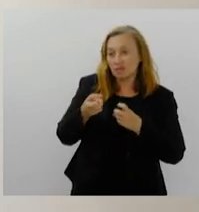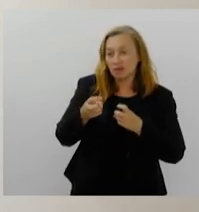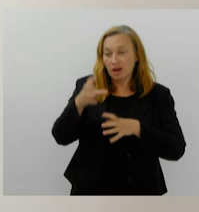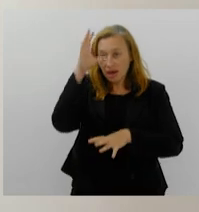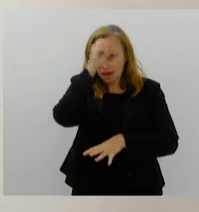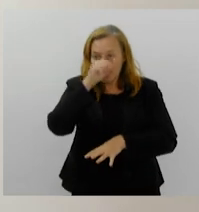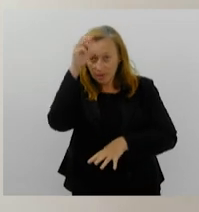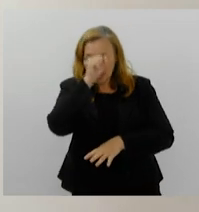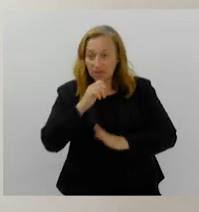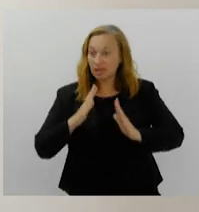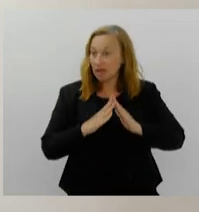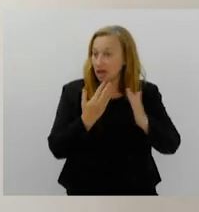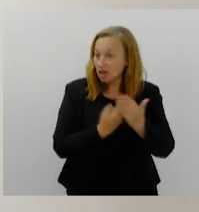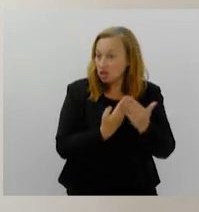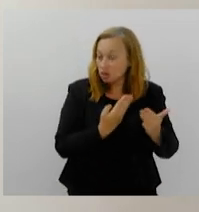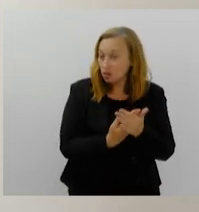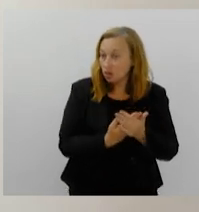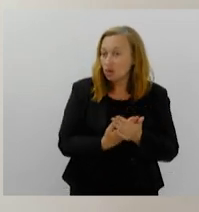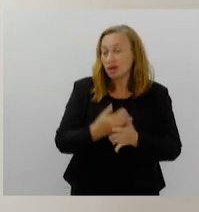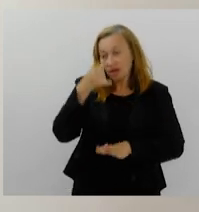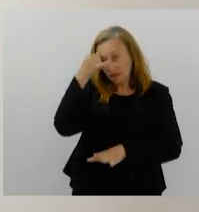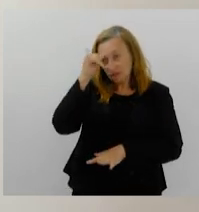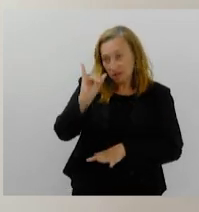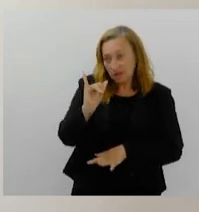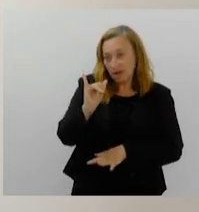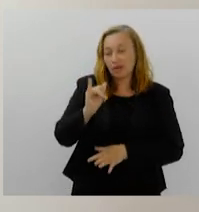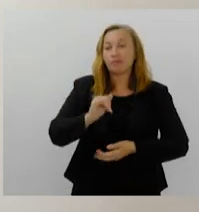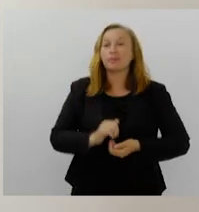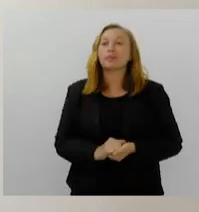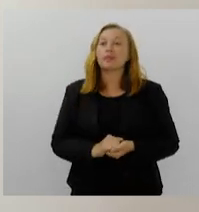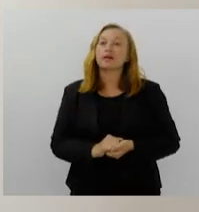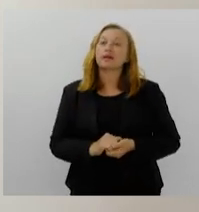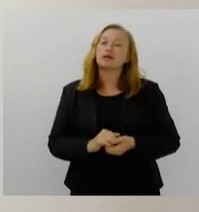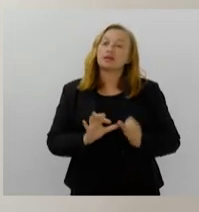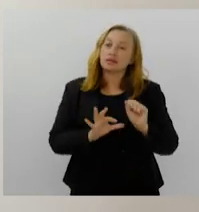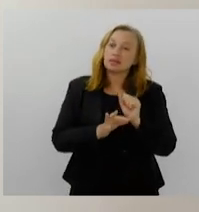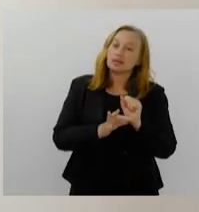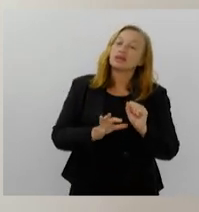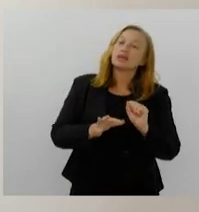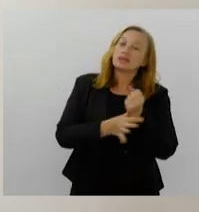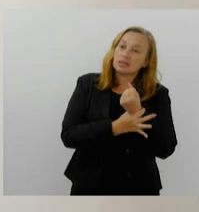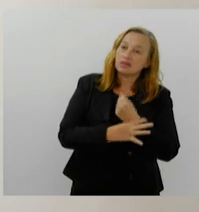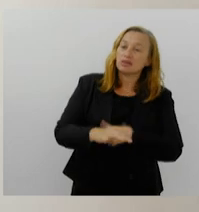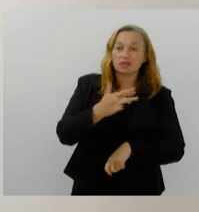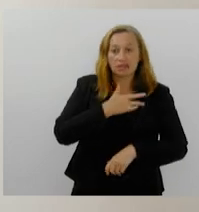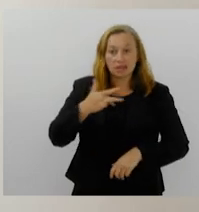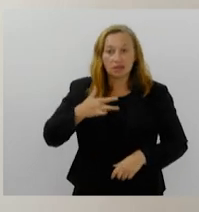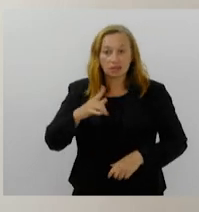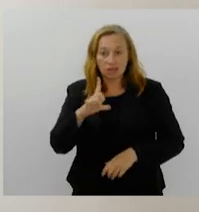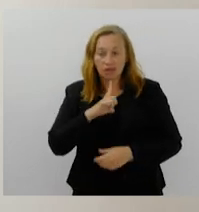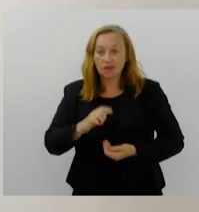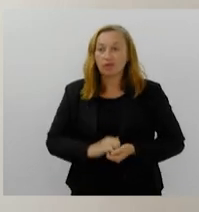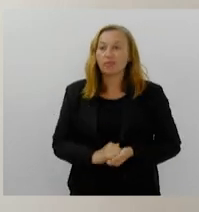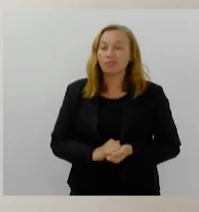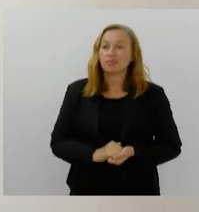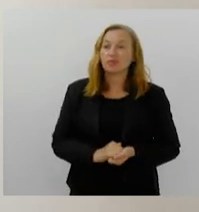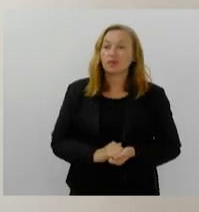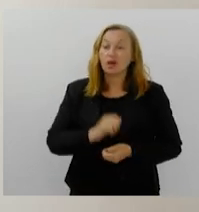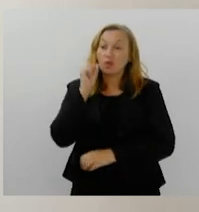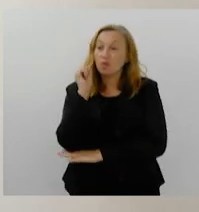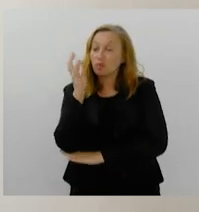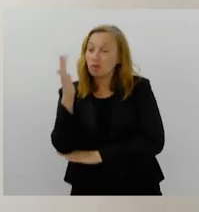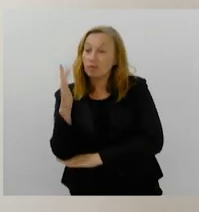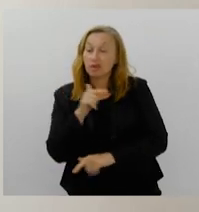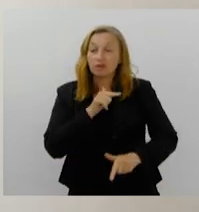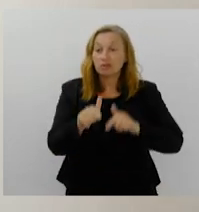criança, permite medidas de precaução adotar para garantir saúde e segurança. O meio ambiente do